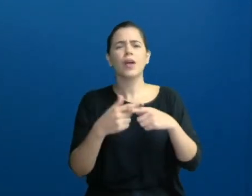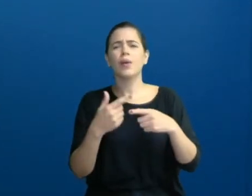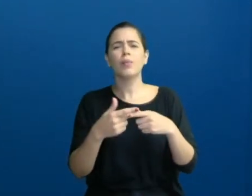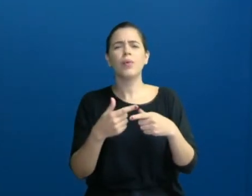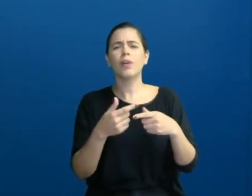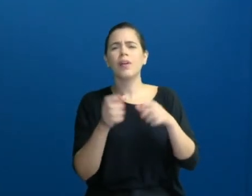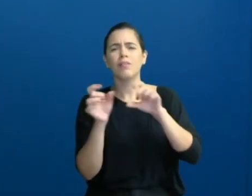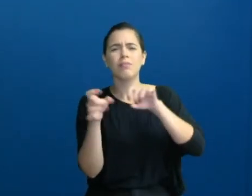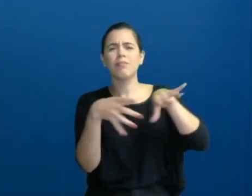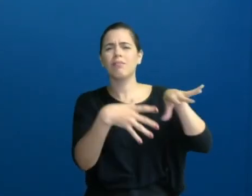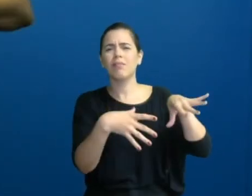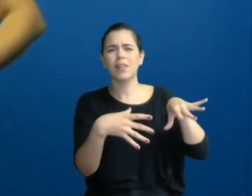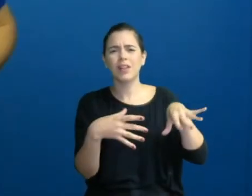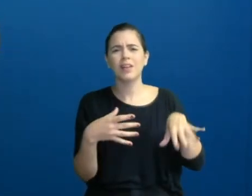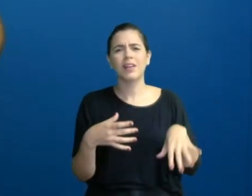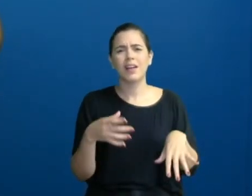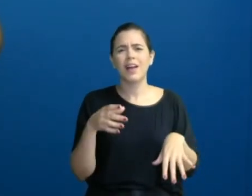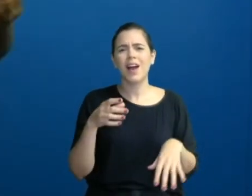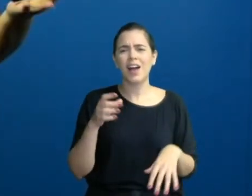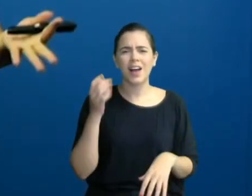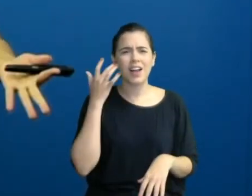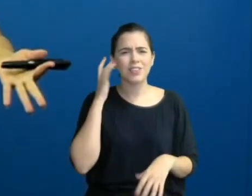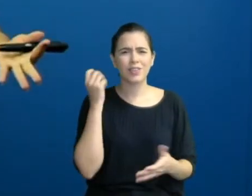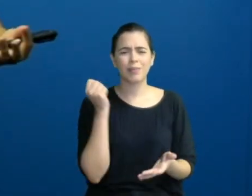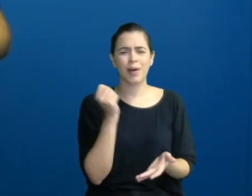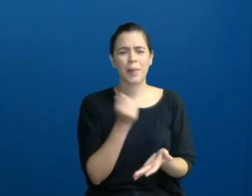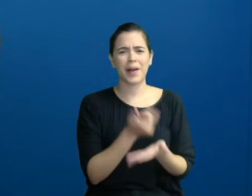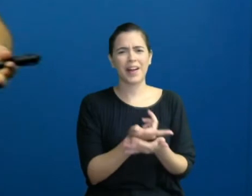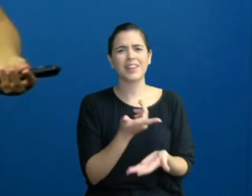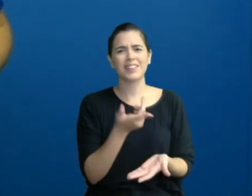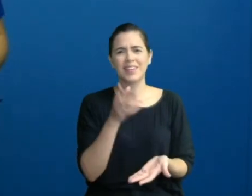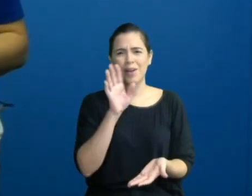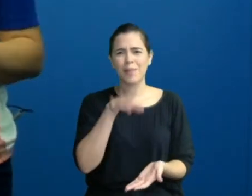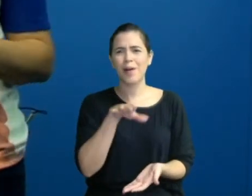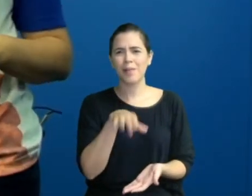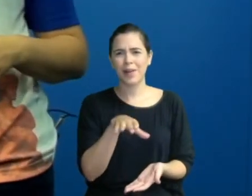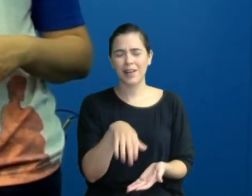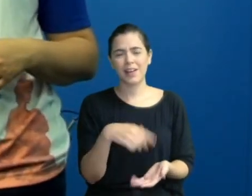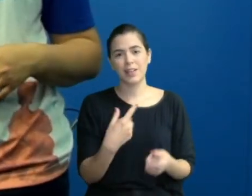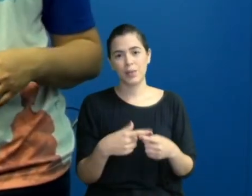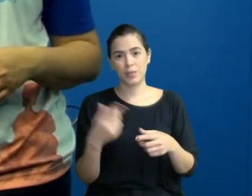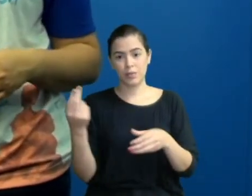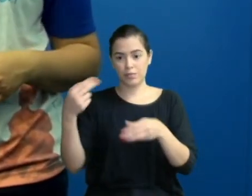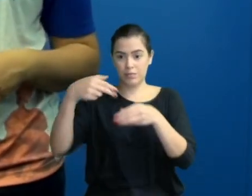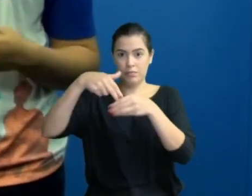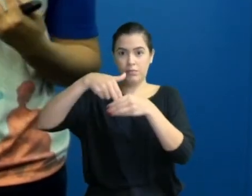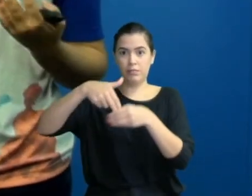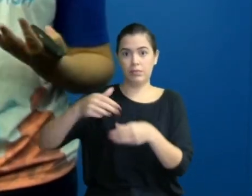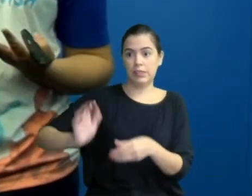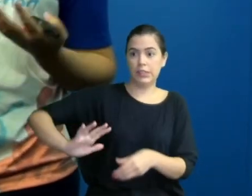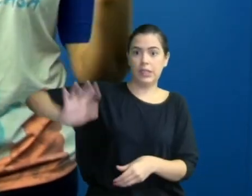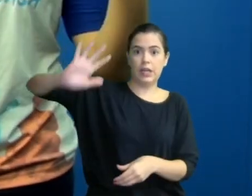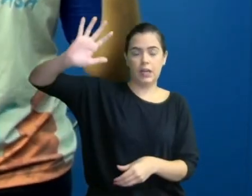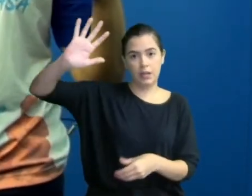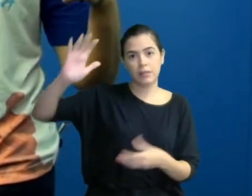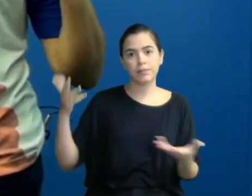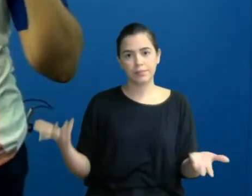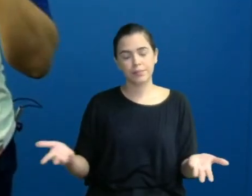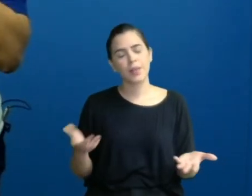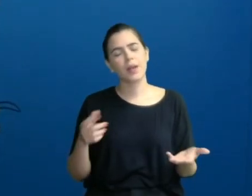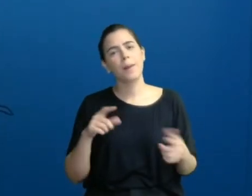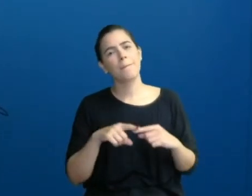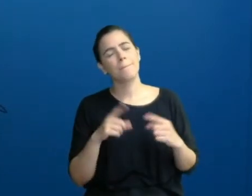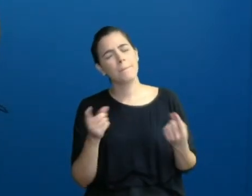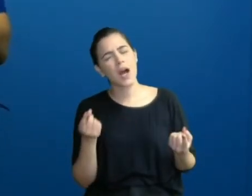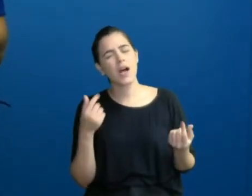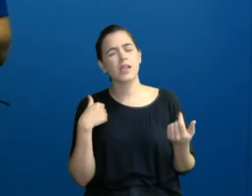do bonde? Ia ser tão bom, acho que a passagem até ia ficar mais barata, né? Porque não ia precisar do combustível aí que está cada vez mais caro. Mas aí